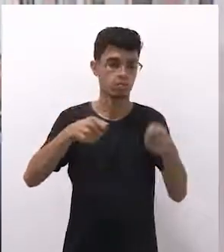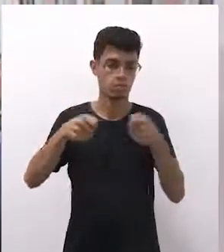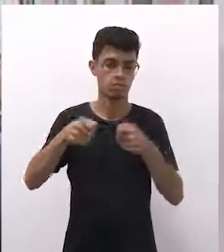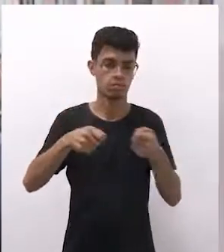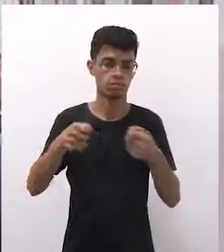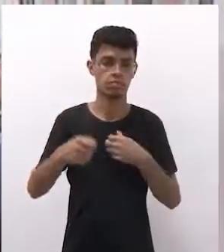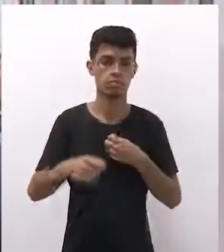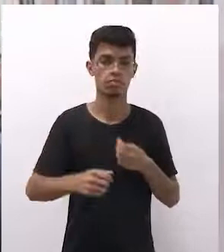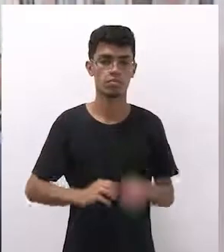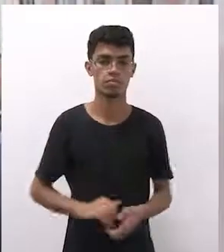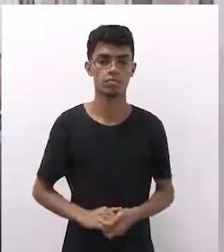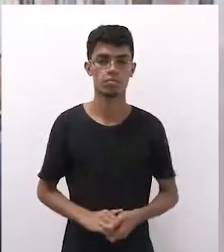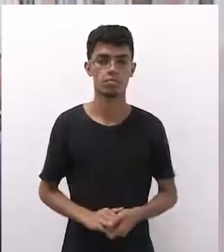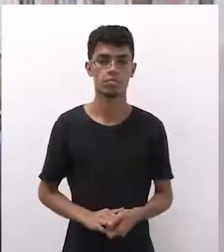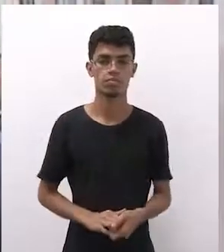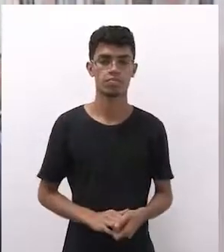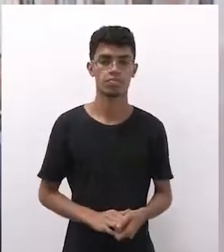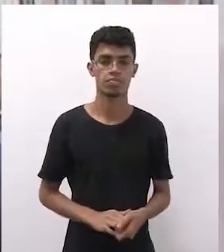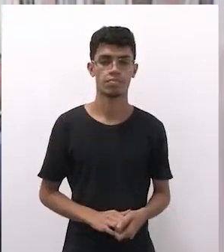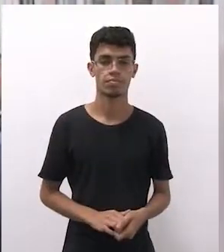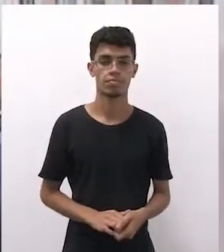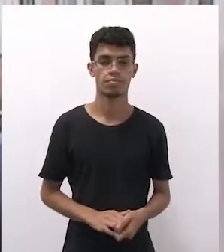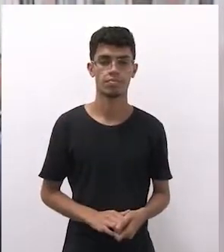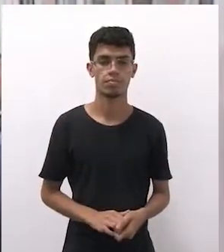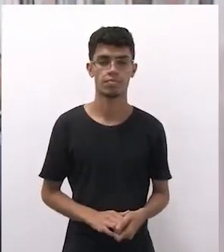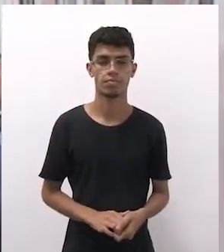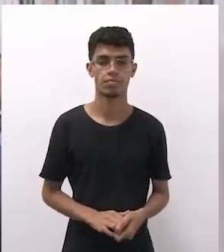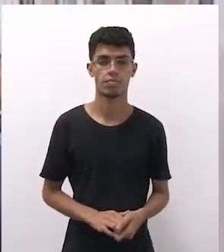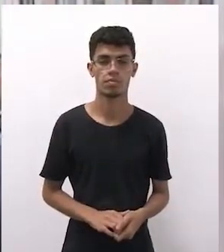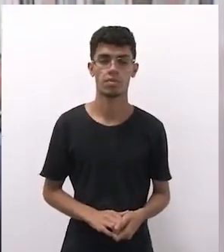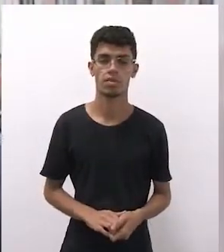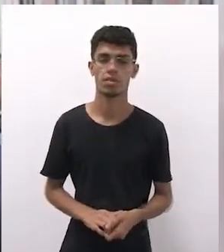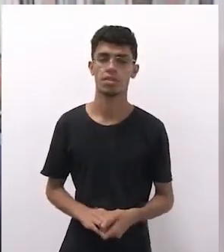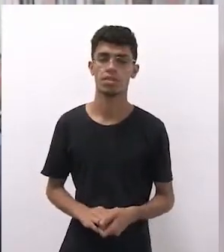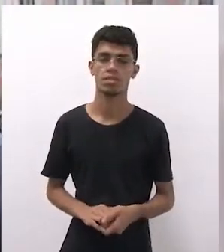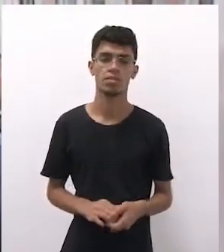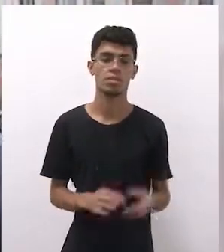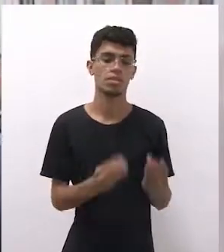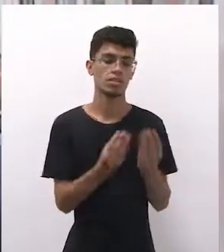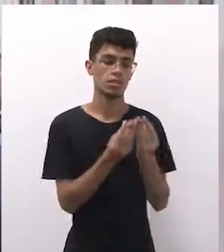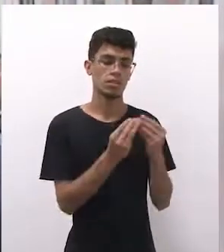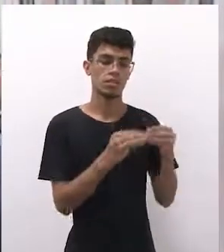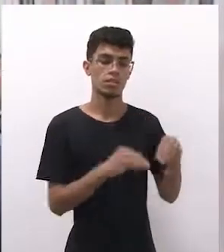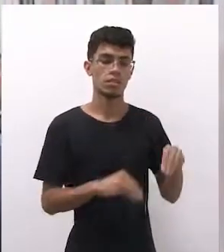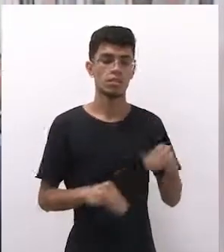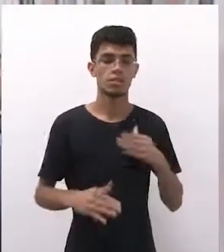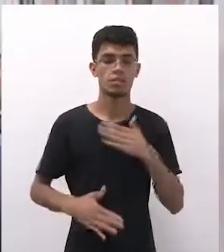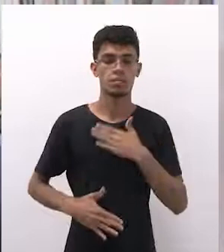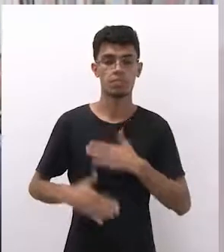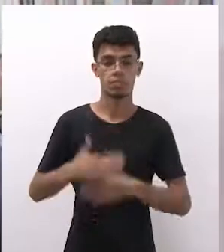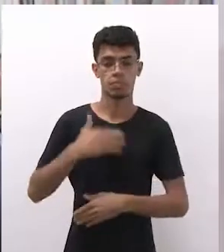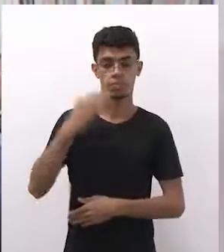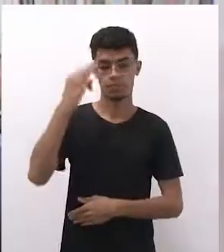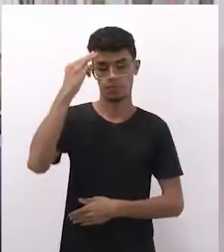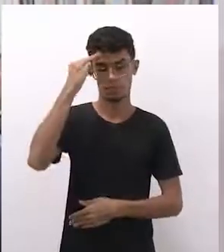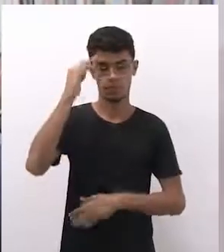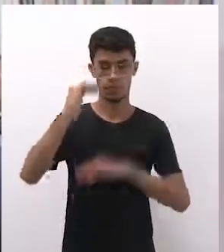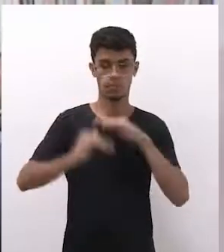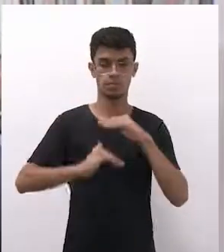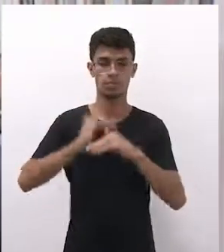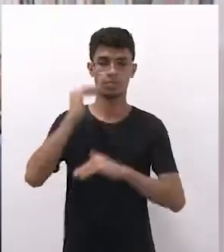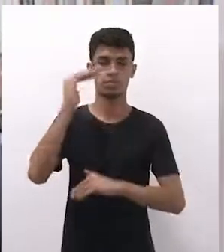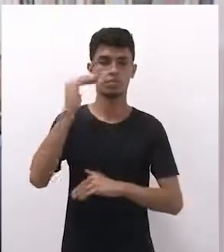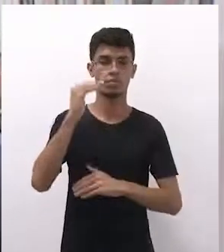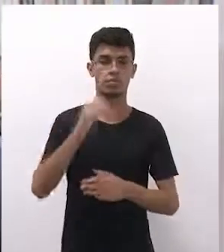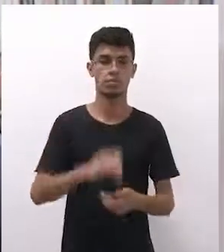E ele destaca aqui. E ele coloca também que isso prejudica, né, o desenvolvimento físico e mental, né? E nem